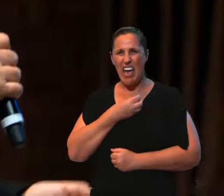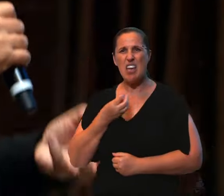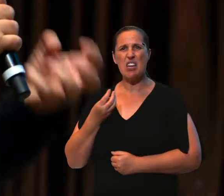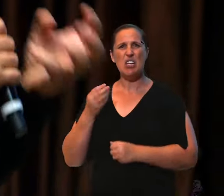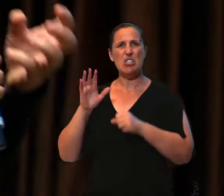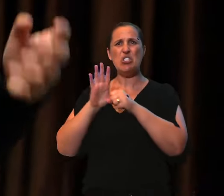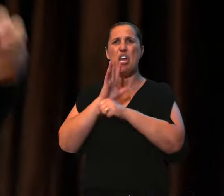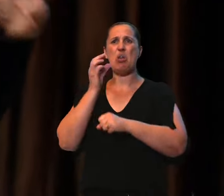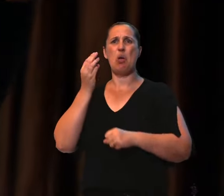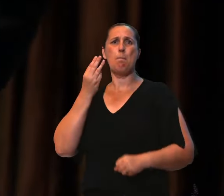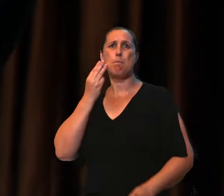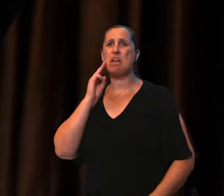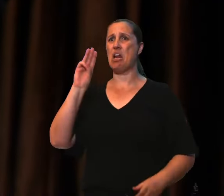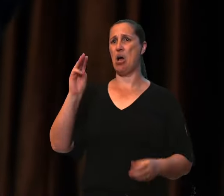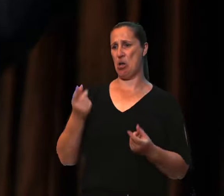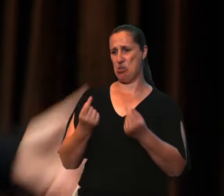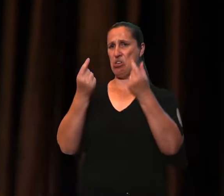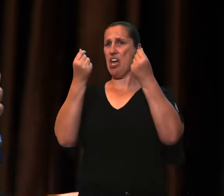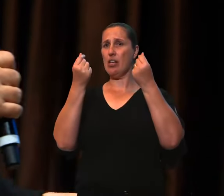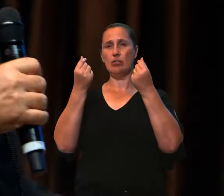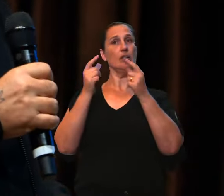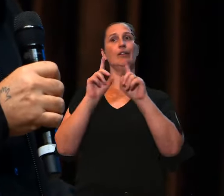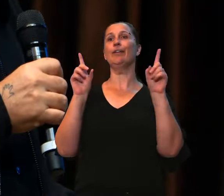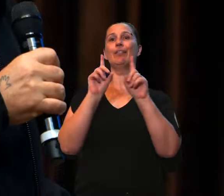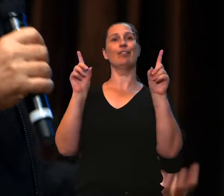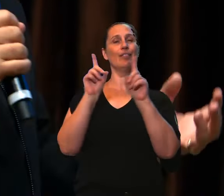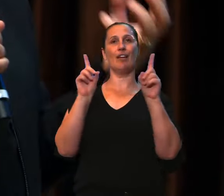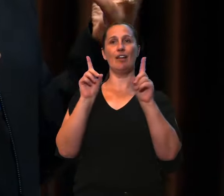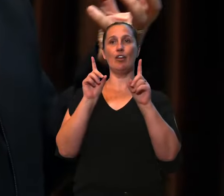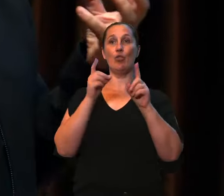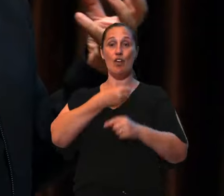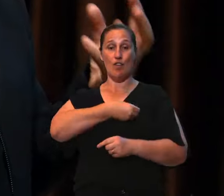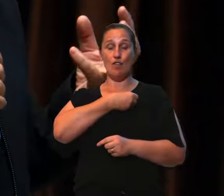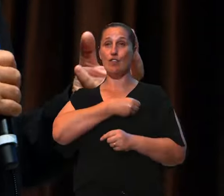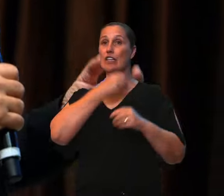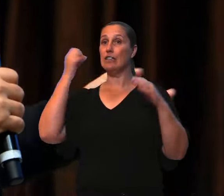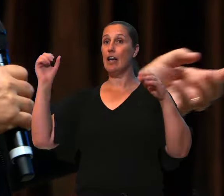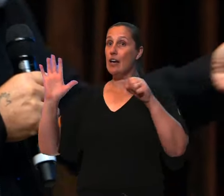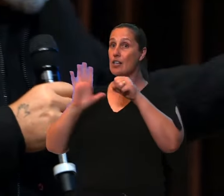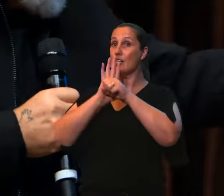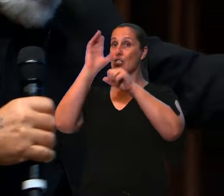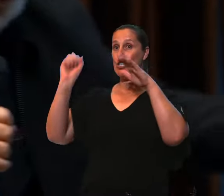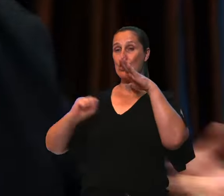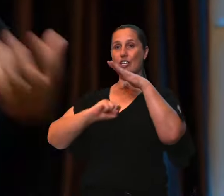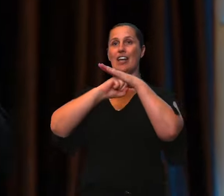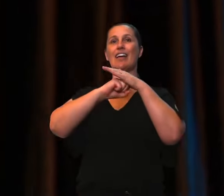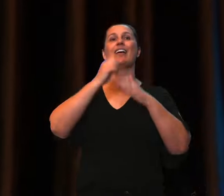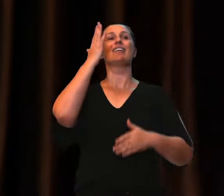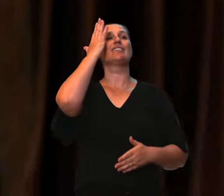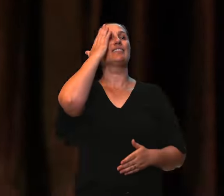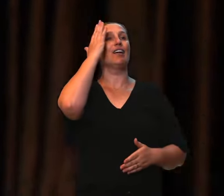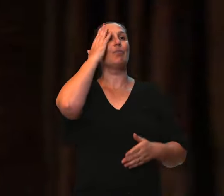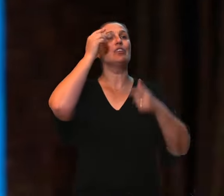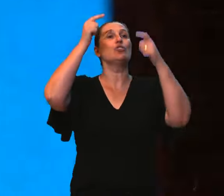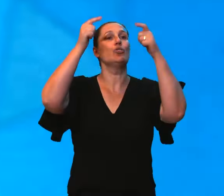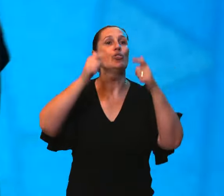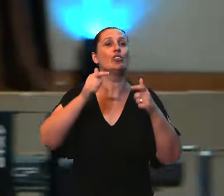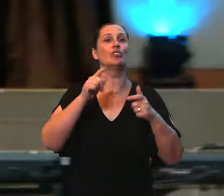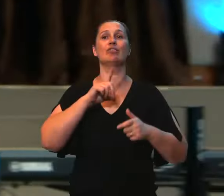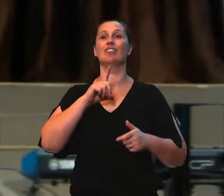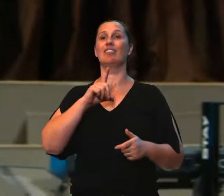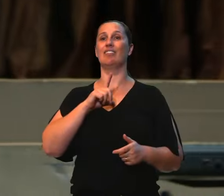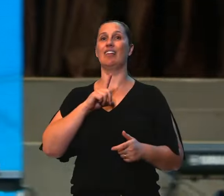abundância necessariamente não é ter muito dinheiro vida em abundância é saber da onde você veio os milagres que Deus operou